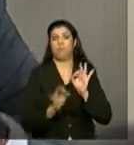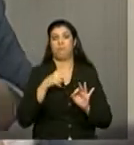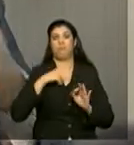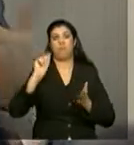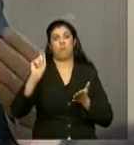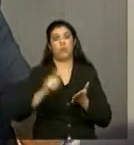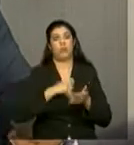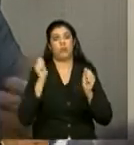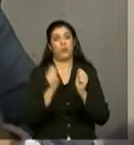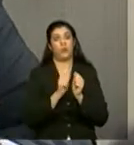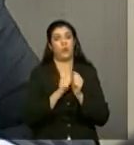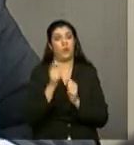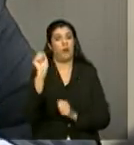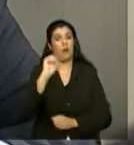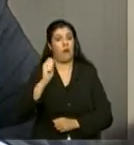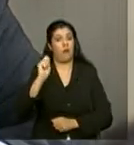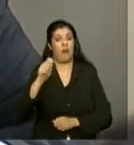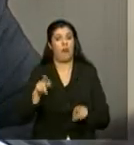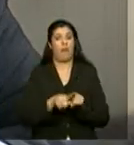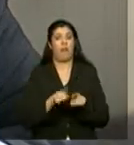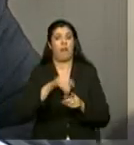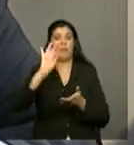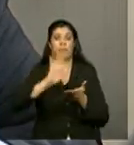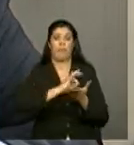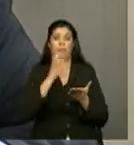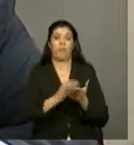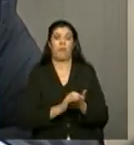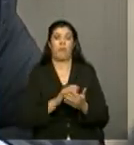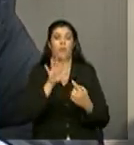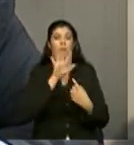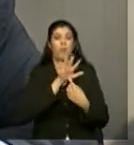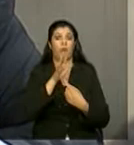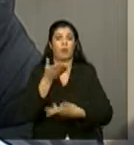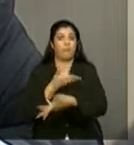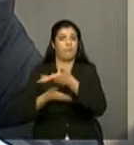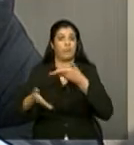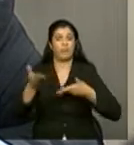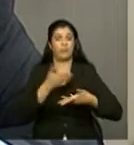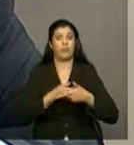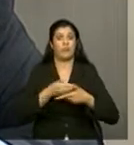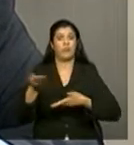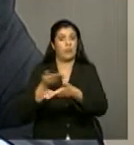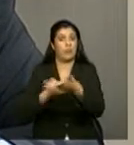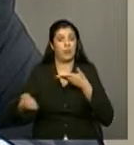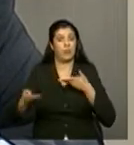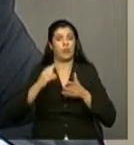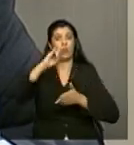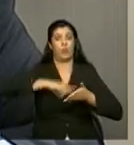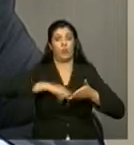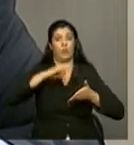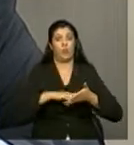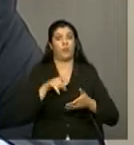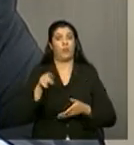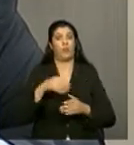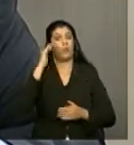argentina sobre sobre a um intercâmbio de documentos e da operação condor que nós tenhamos